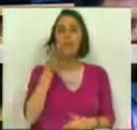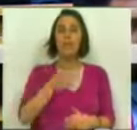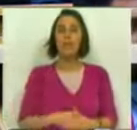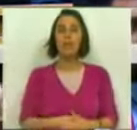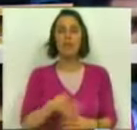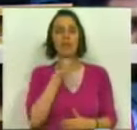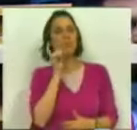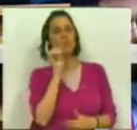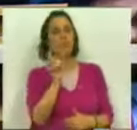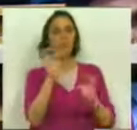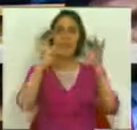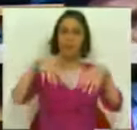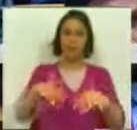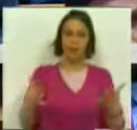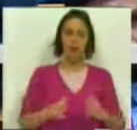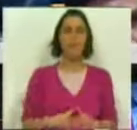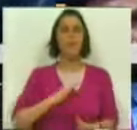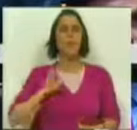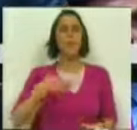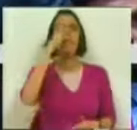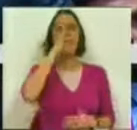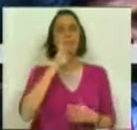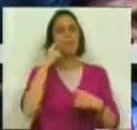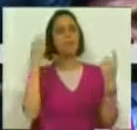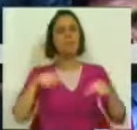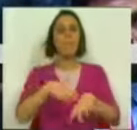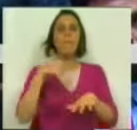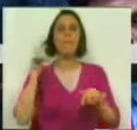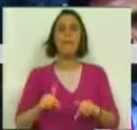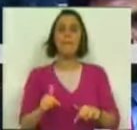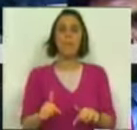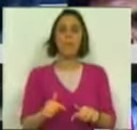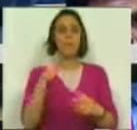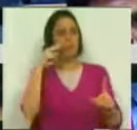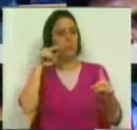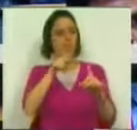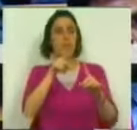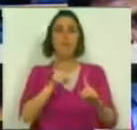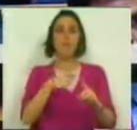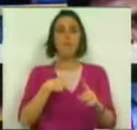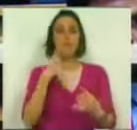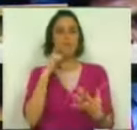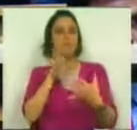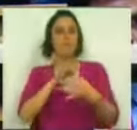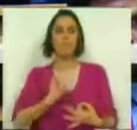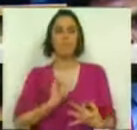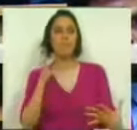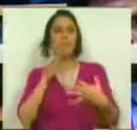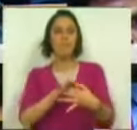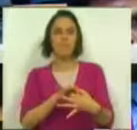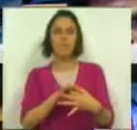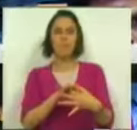Primeiro-Ministro, numa palavra final, o Sr. Primeiro-Ministro trouxe ao Parlamento uma visão com a qual nos identificamos